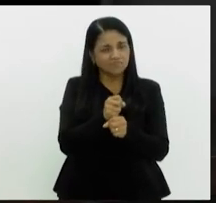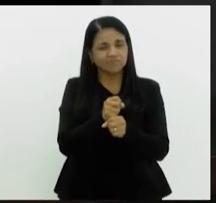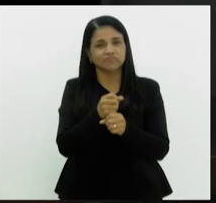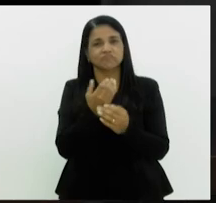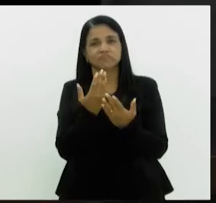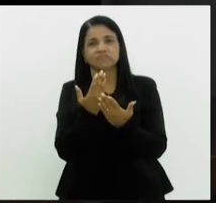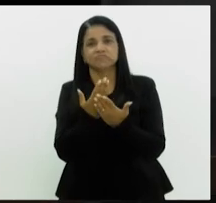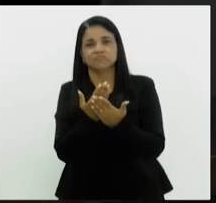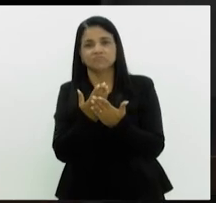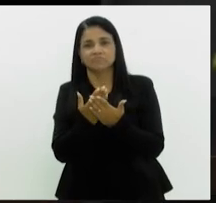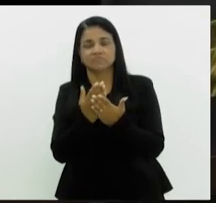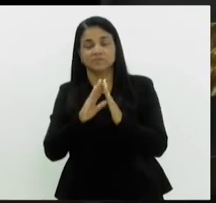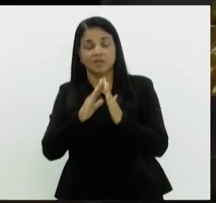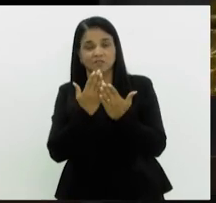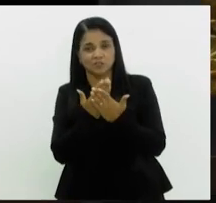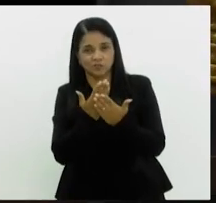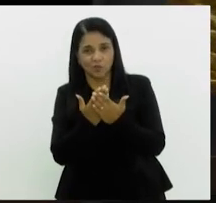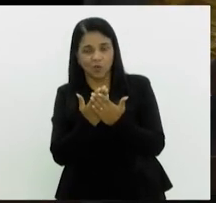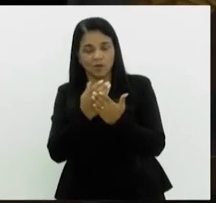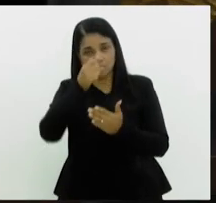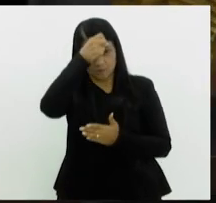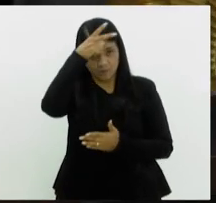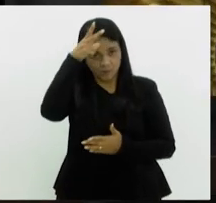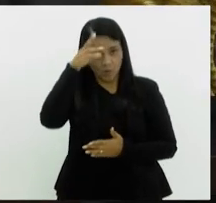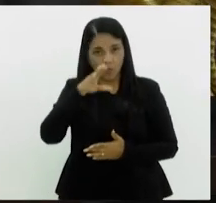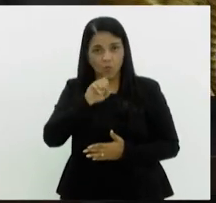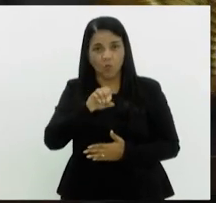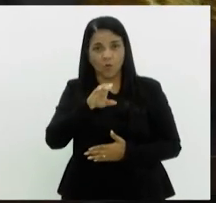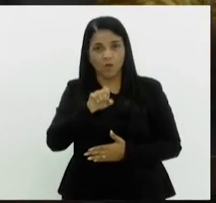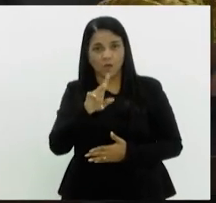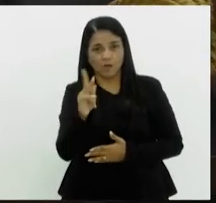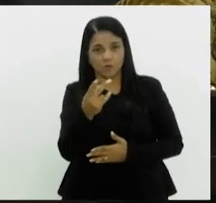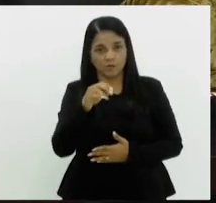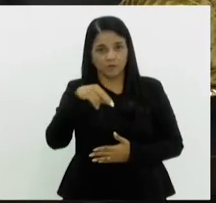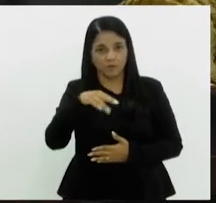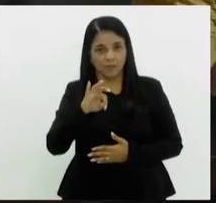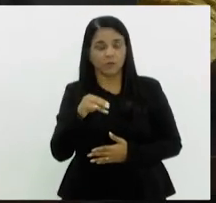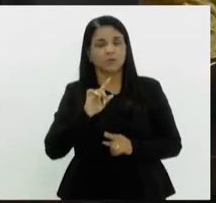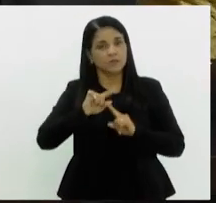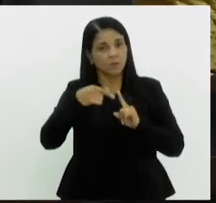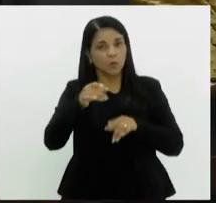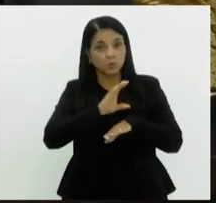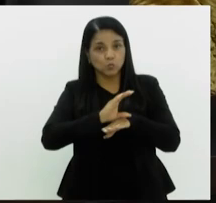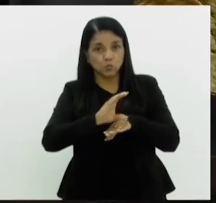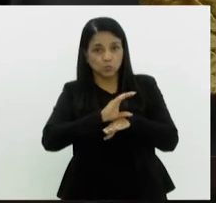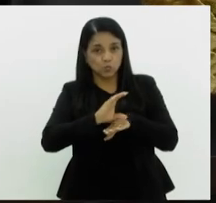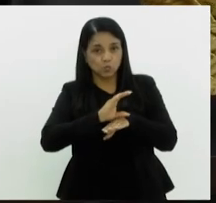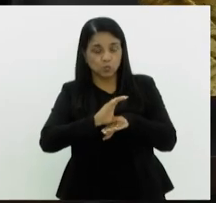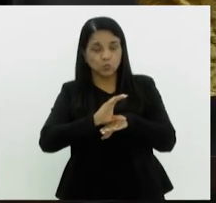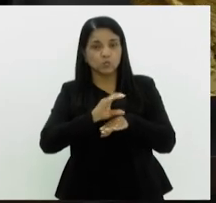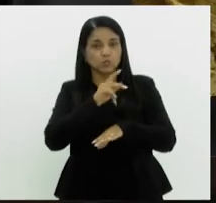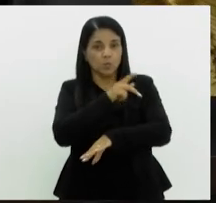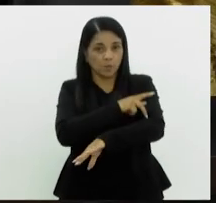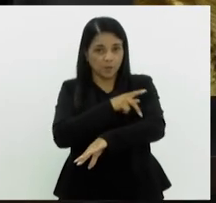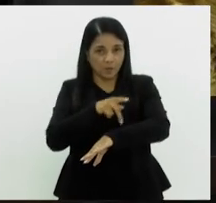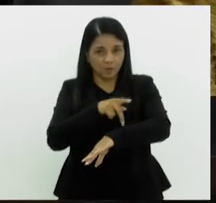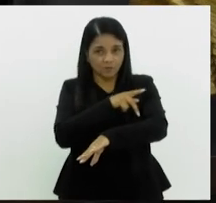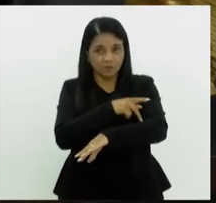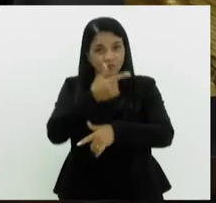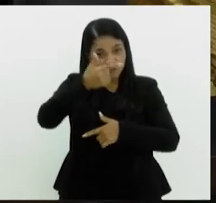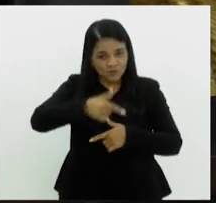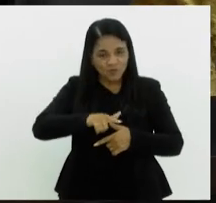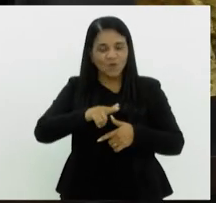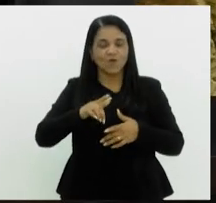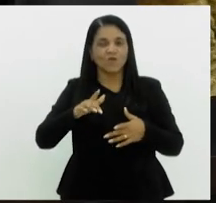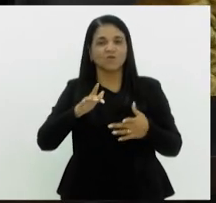Escola Municipal Coelho Neto. Depois veio o curso de pedagogia, que nos juntou mais uma vez na